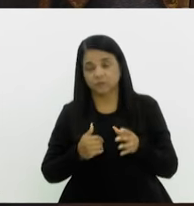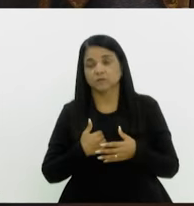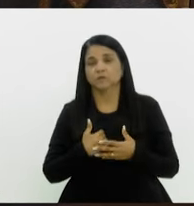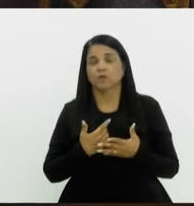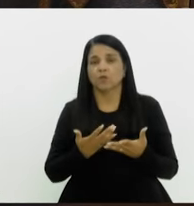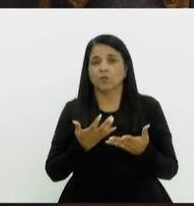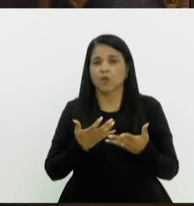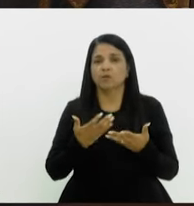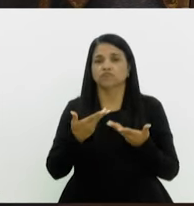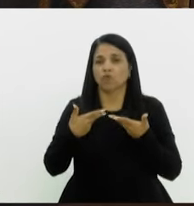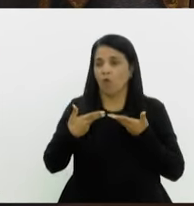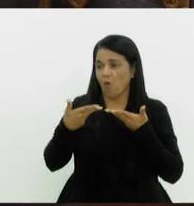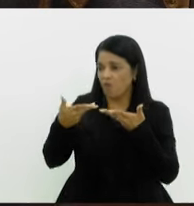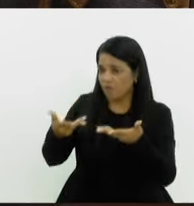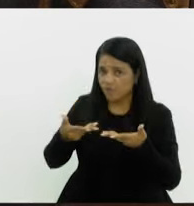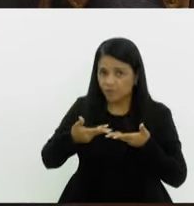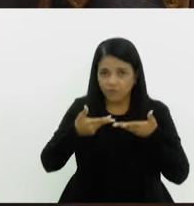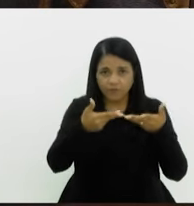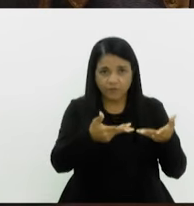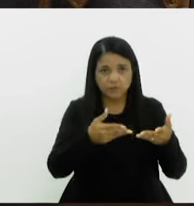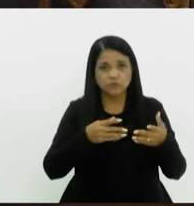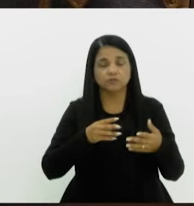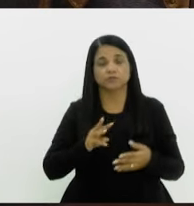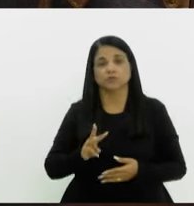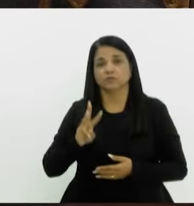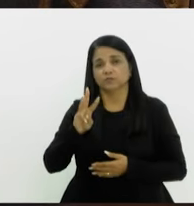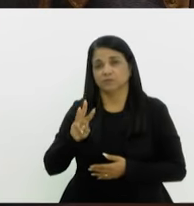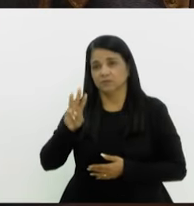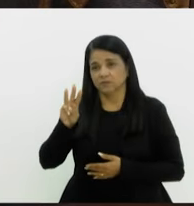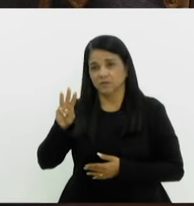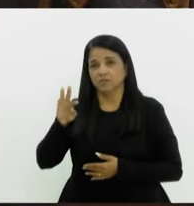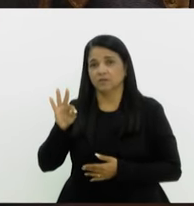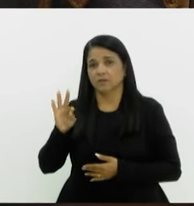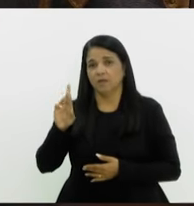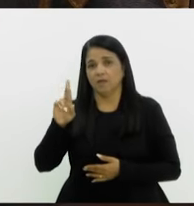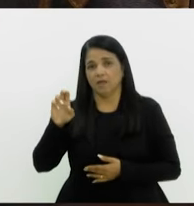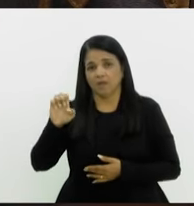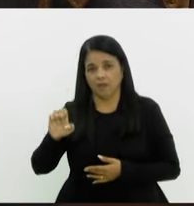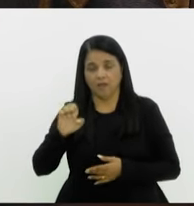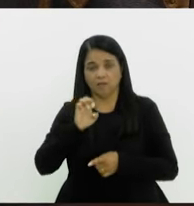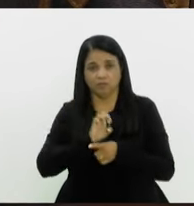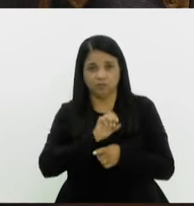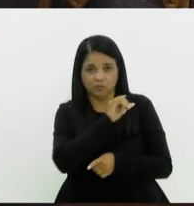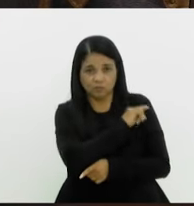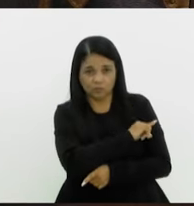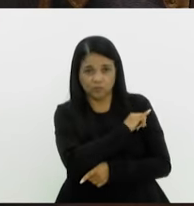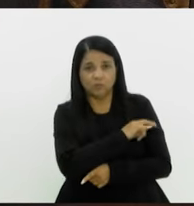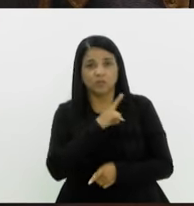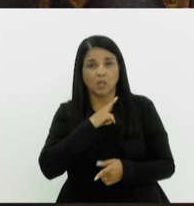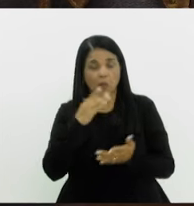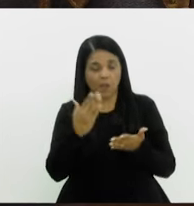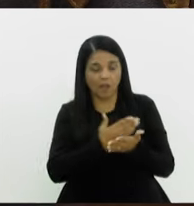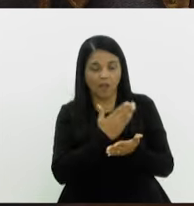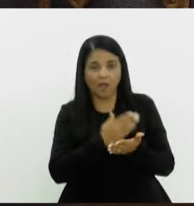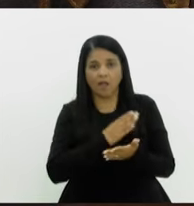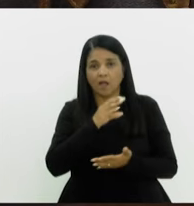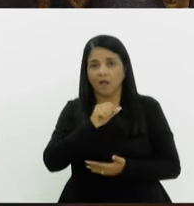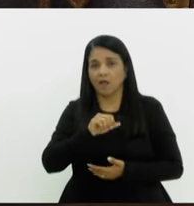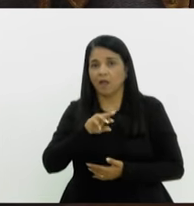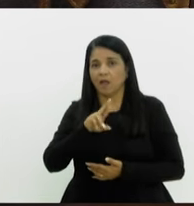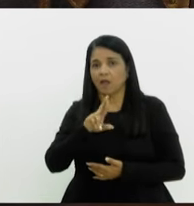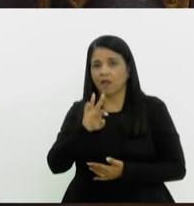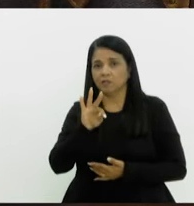quero deixar um convite para todo mundo entrar no site do do TRE aqui do Rio de Janeiro lá tem uma cartilha eh